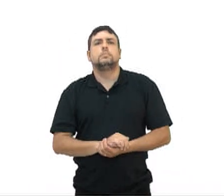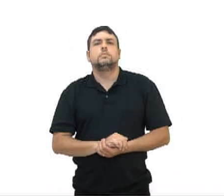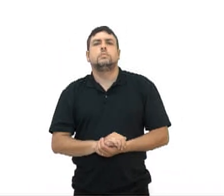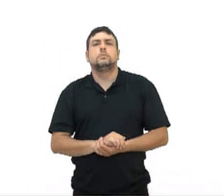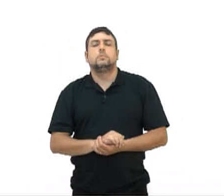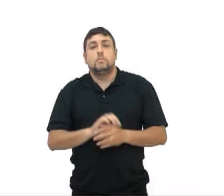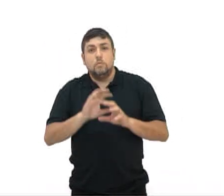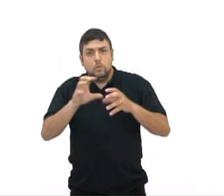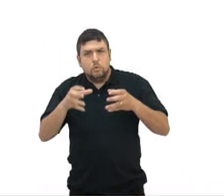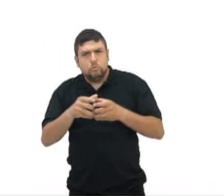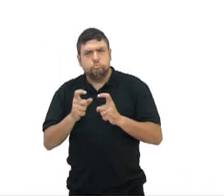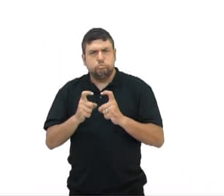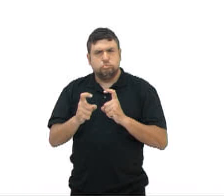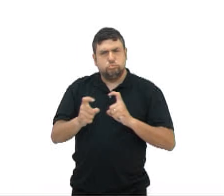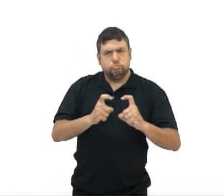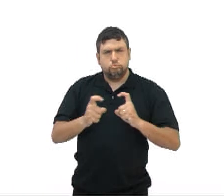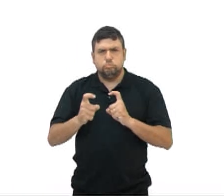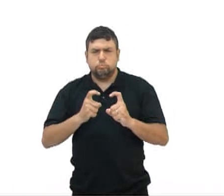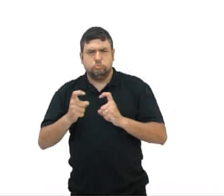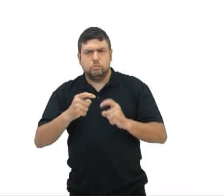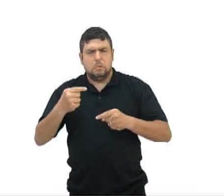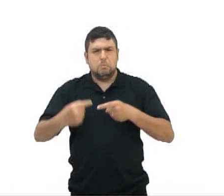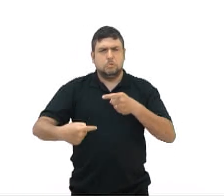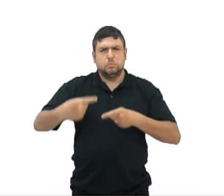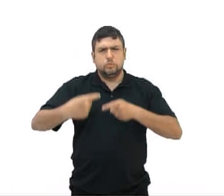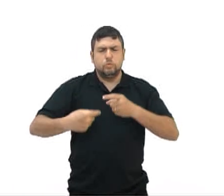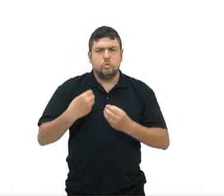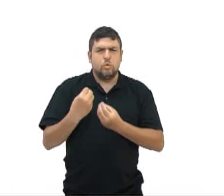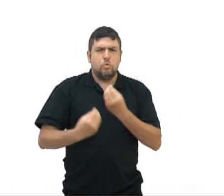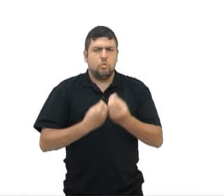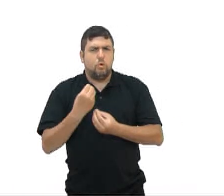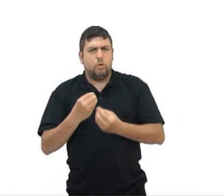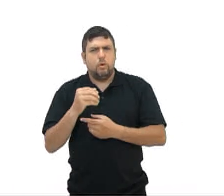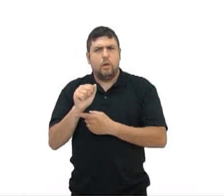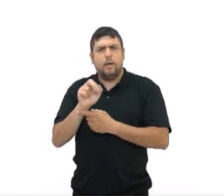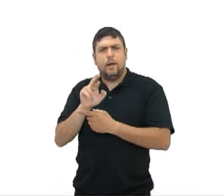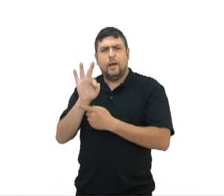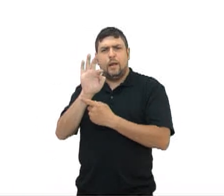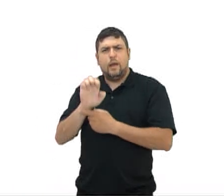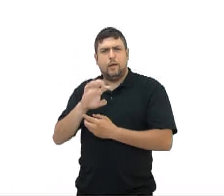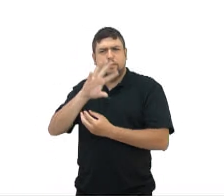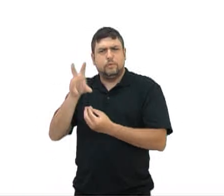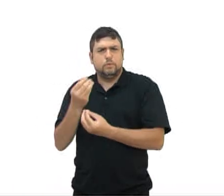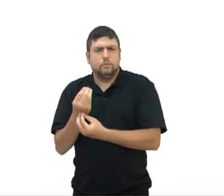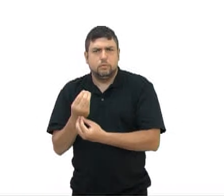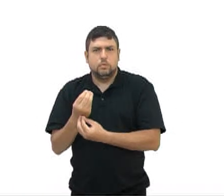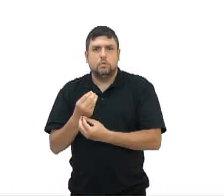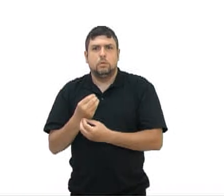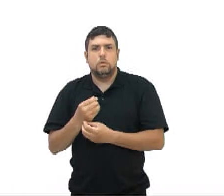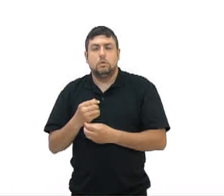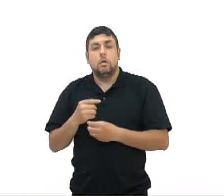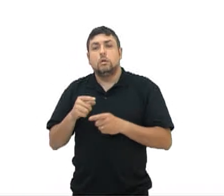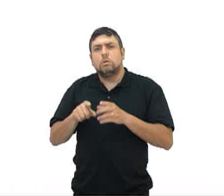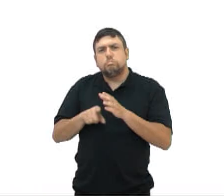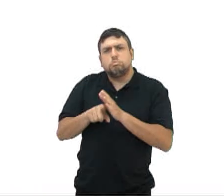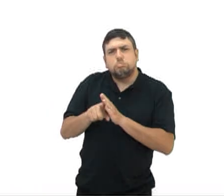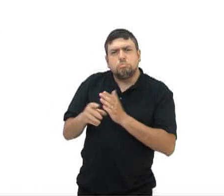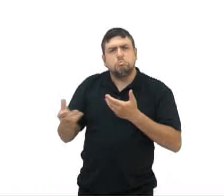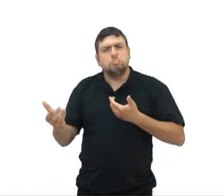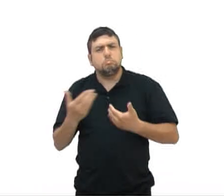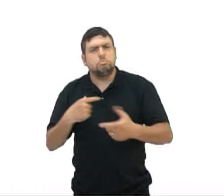eles questionavam o fazer arte até aquele momento. E justamente, a partir dos seus questionamentos,